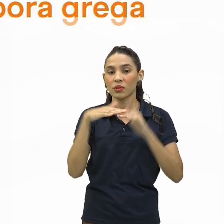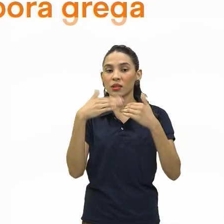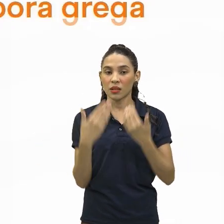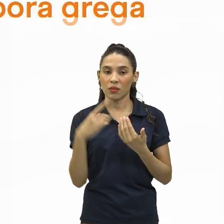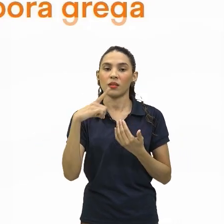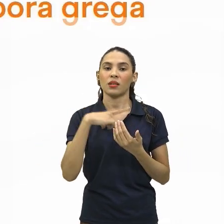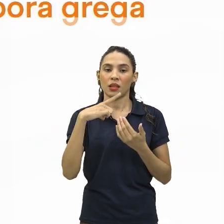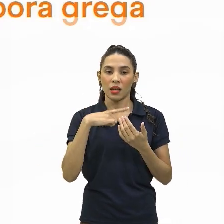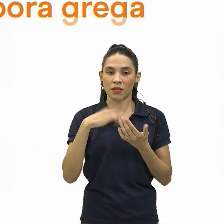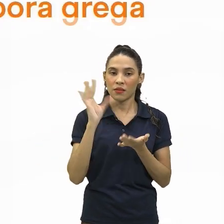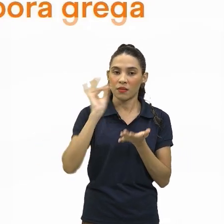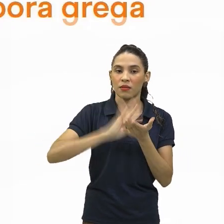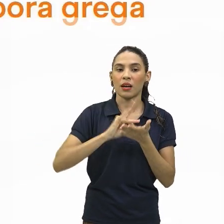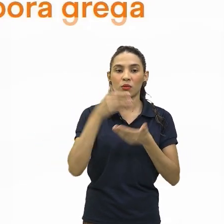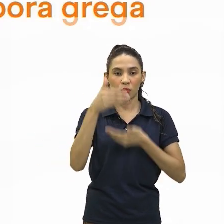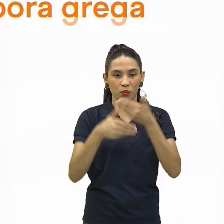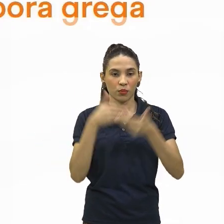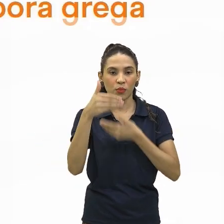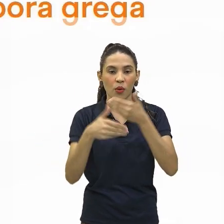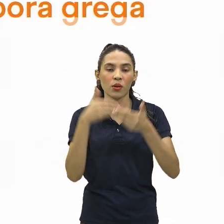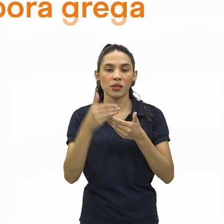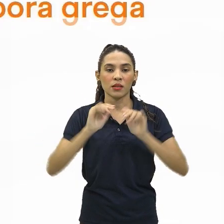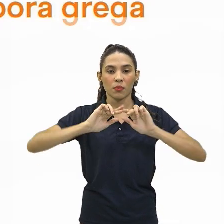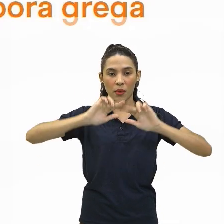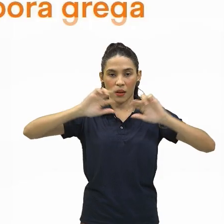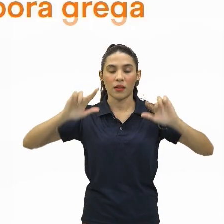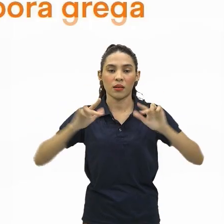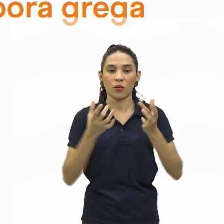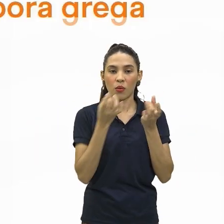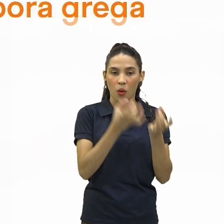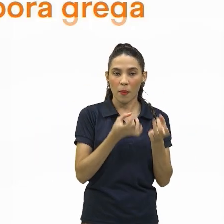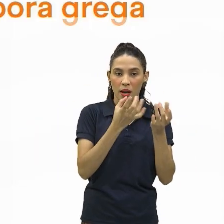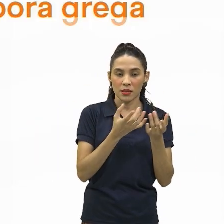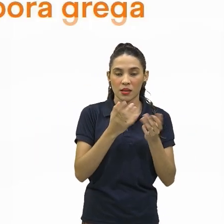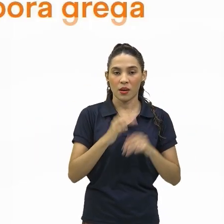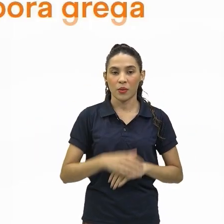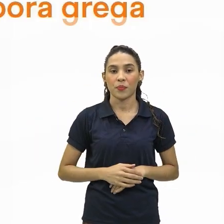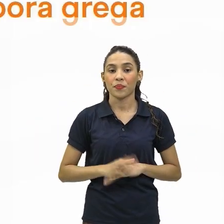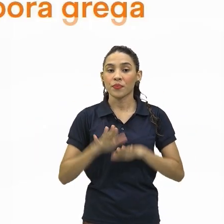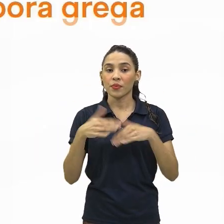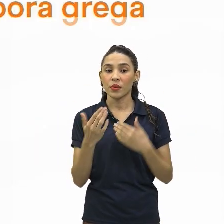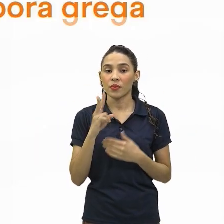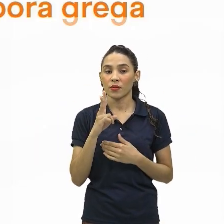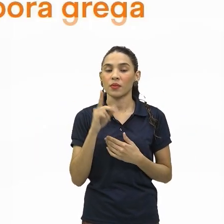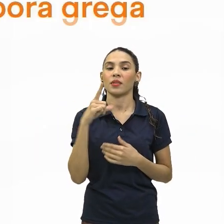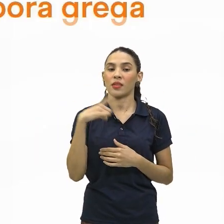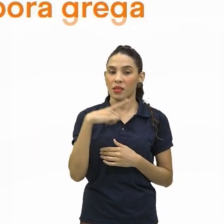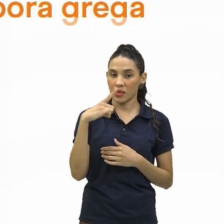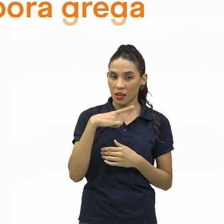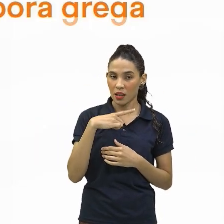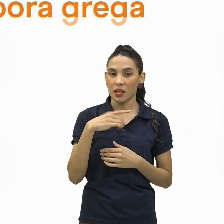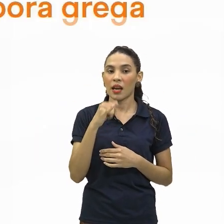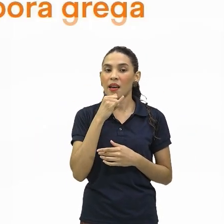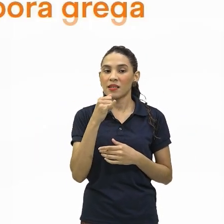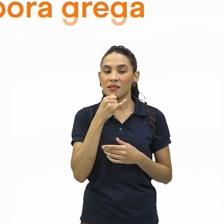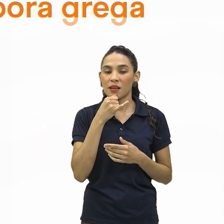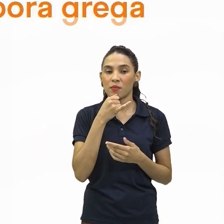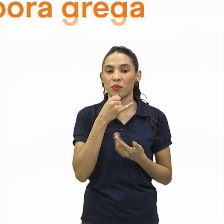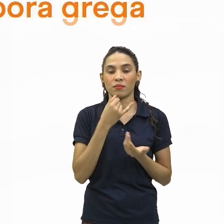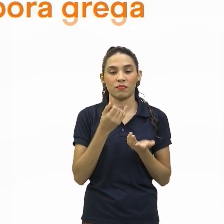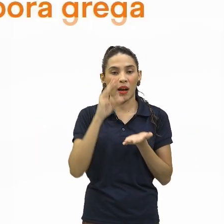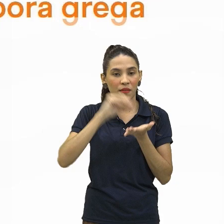processo de intensificação das atividades comerciais. Então, você tem um descontrole, né,